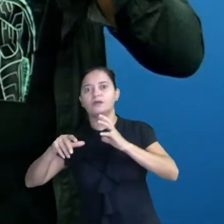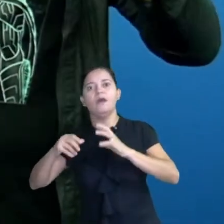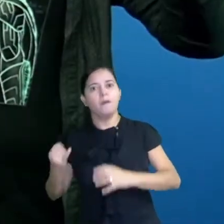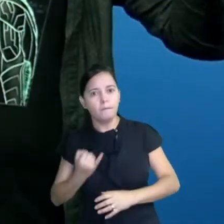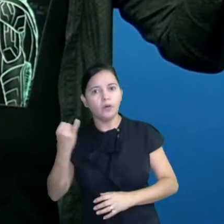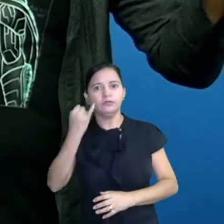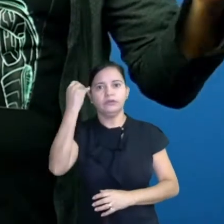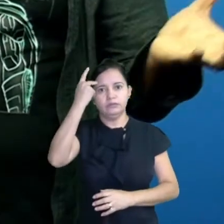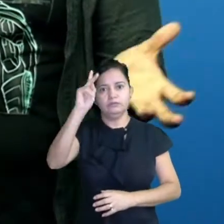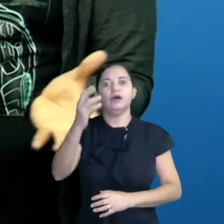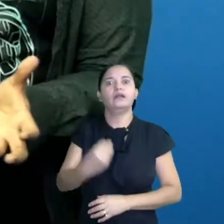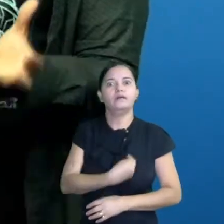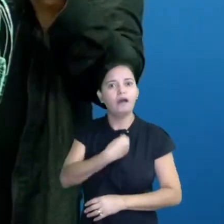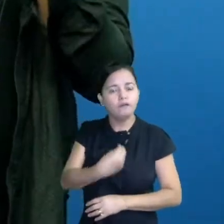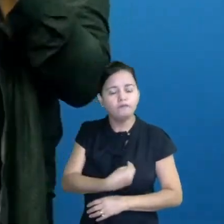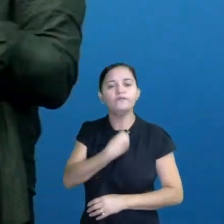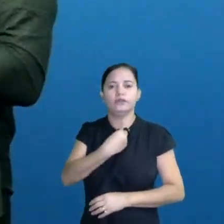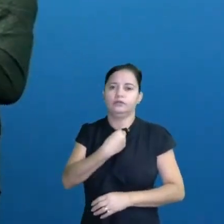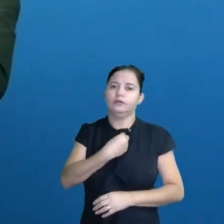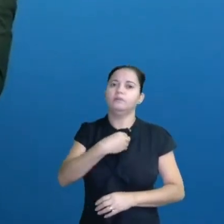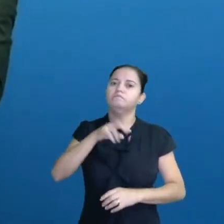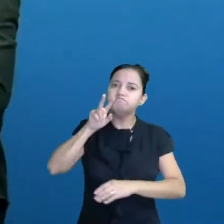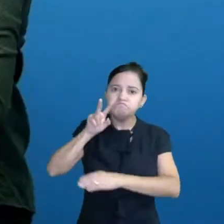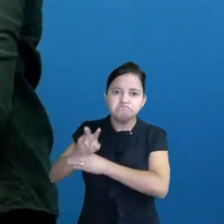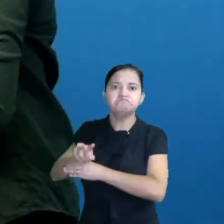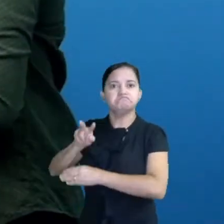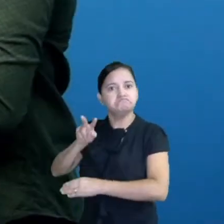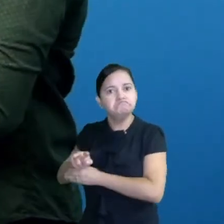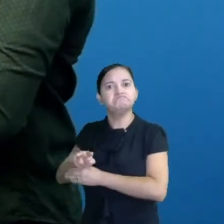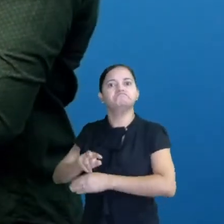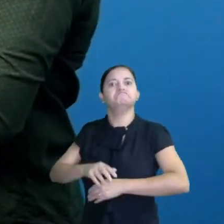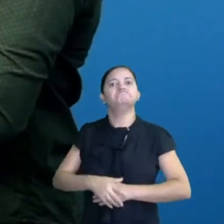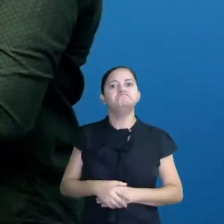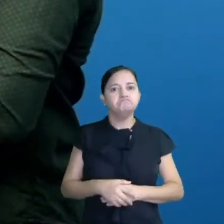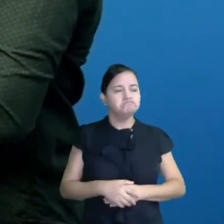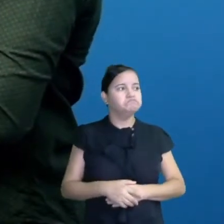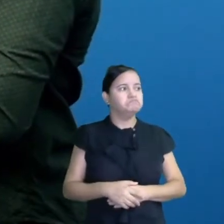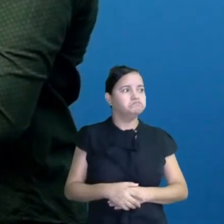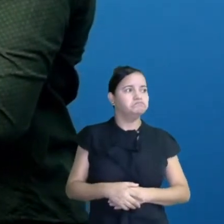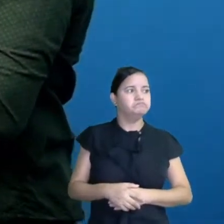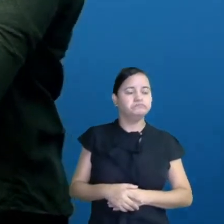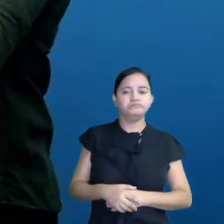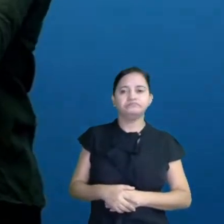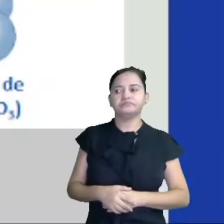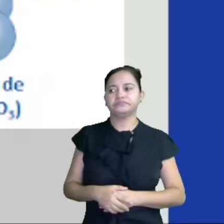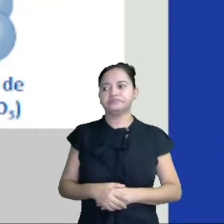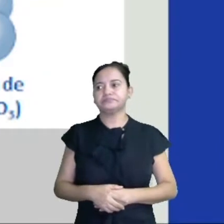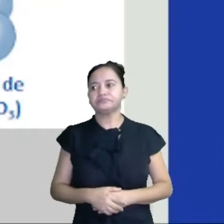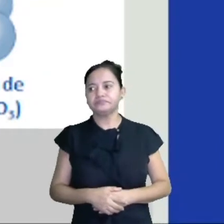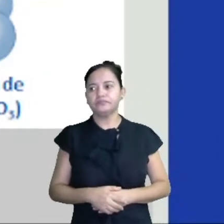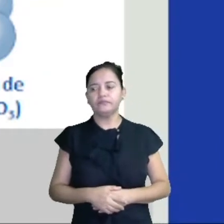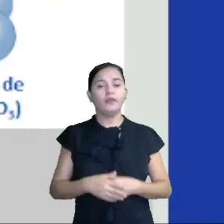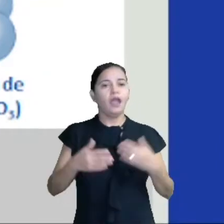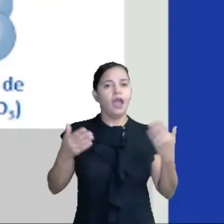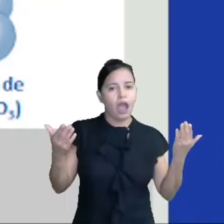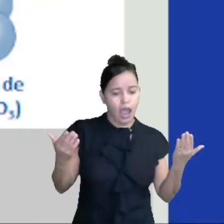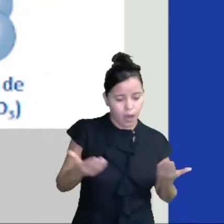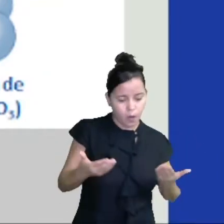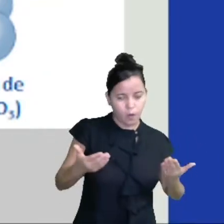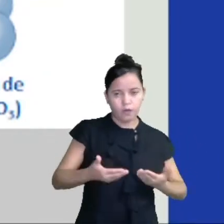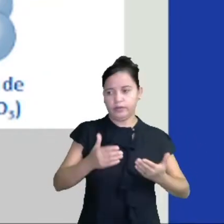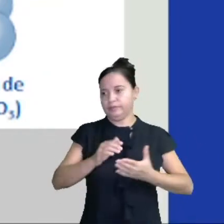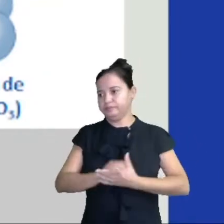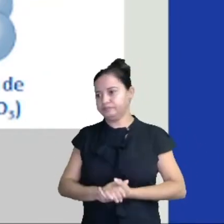esse protetor solar que protege o nosso planeta. Produção, nosso próximo slide. E aí vamos tentar entender como é que é formado o